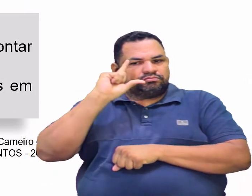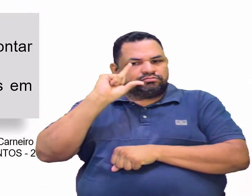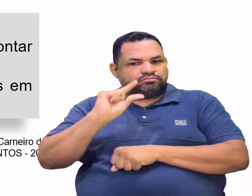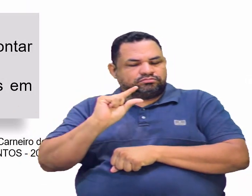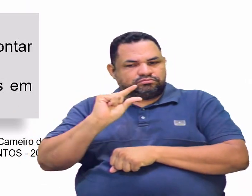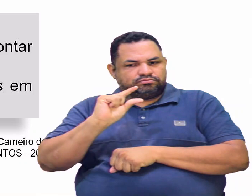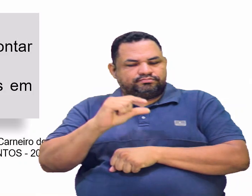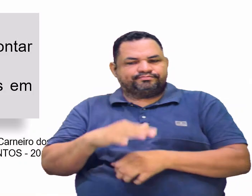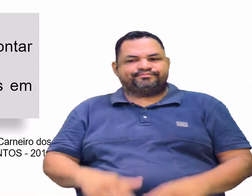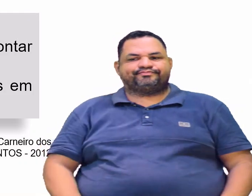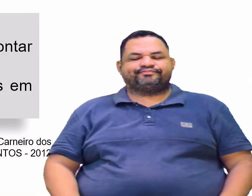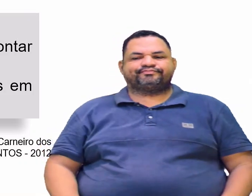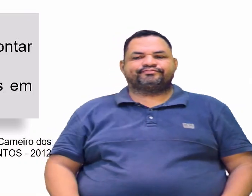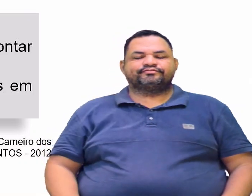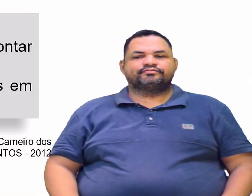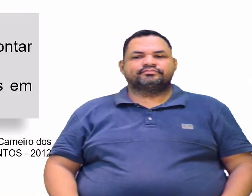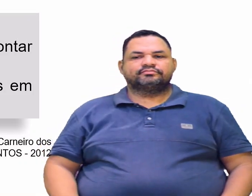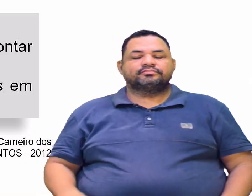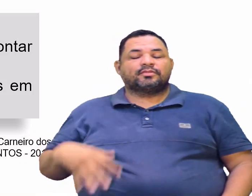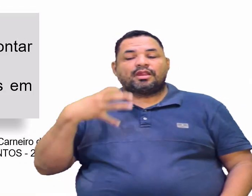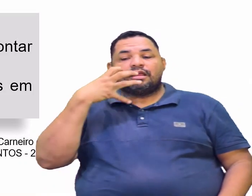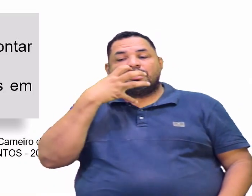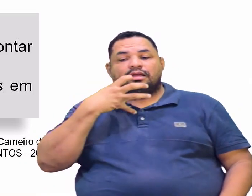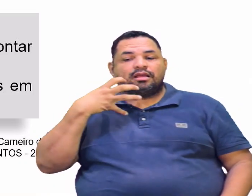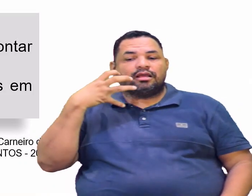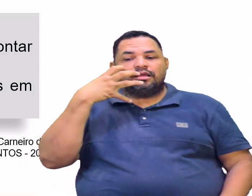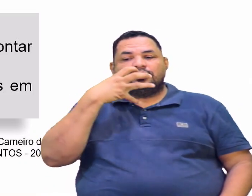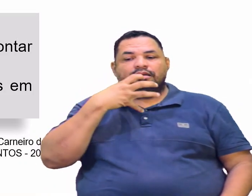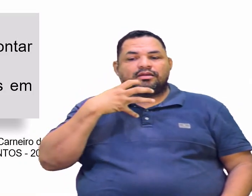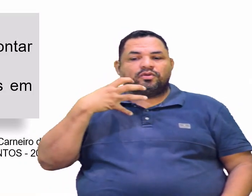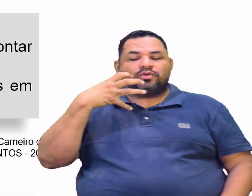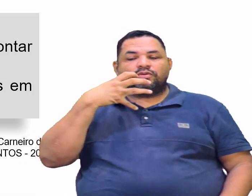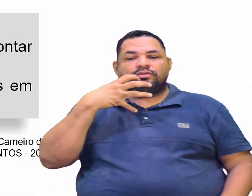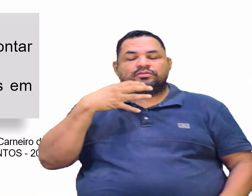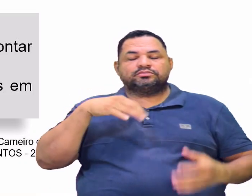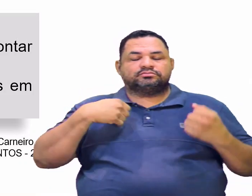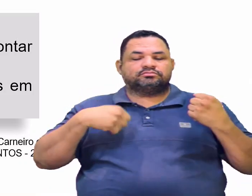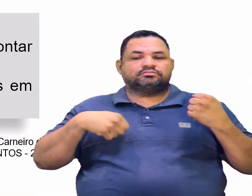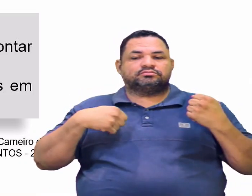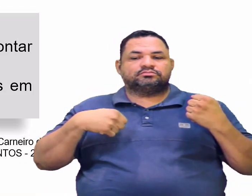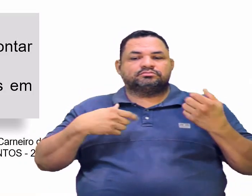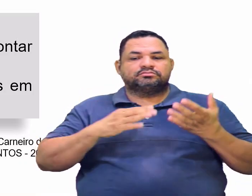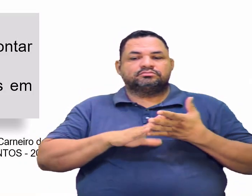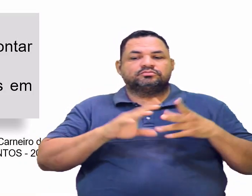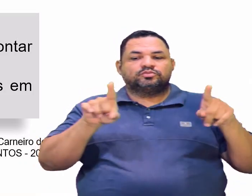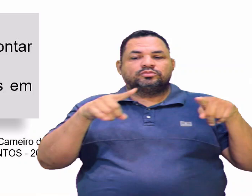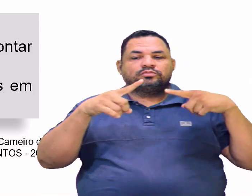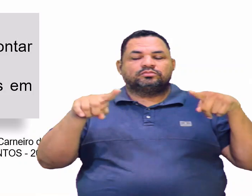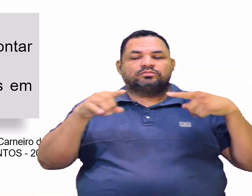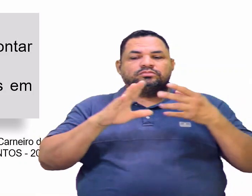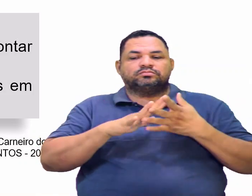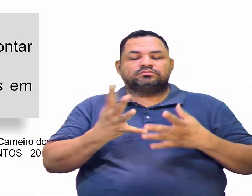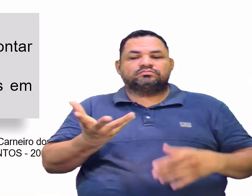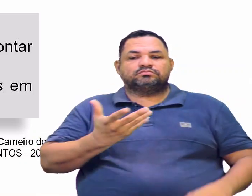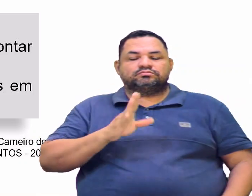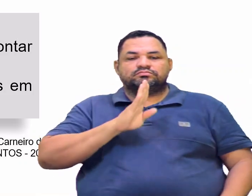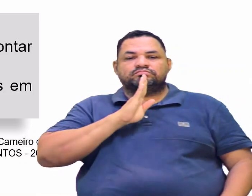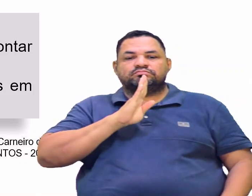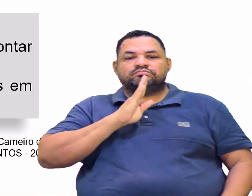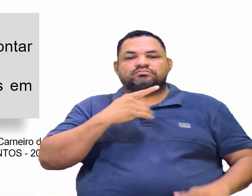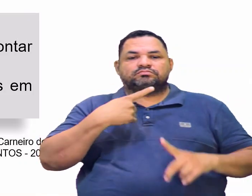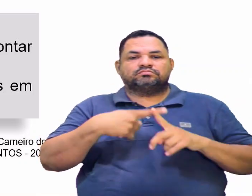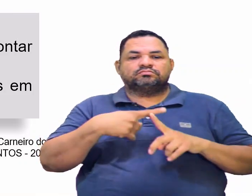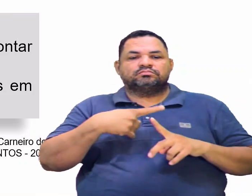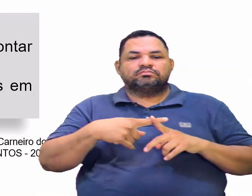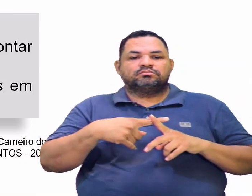que eu vou cantar para vocês uma música lindíssima, tá? Que eu quero que vocês conheçam,